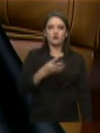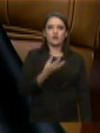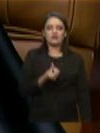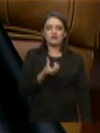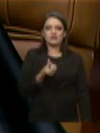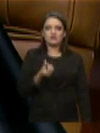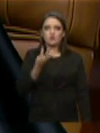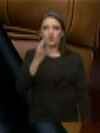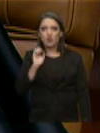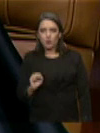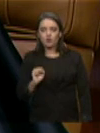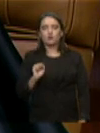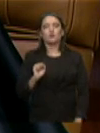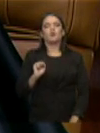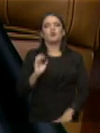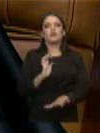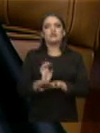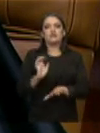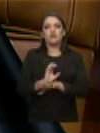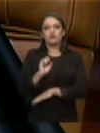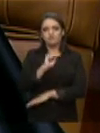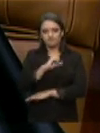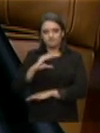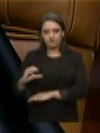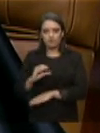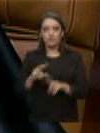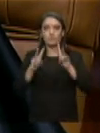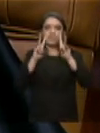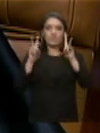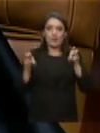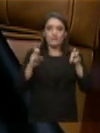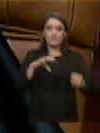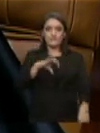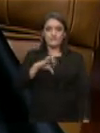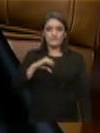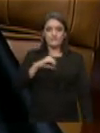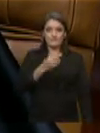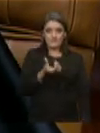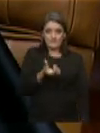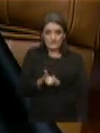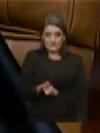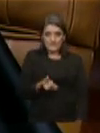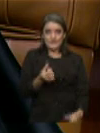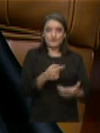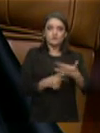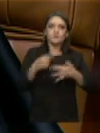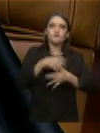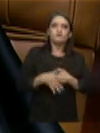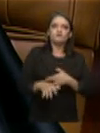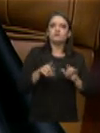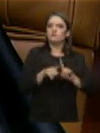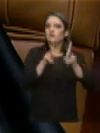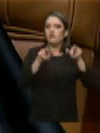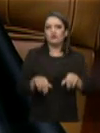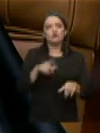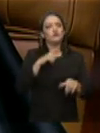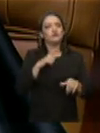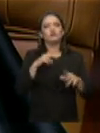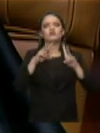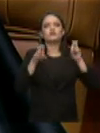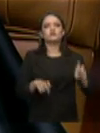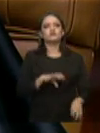946.648 de Santa Catarina, tema 906 de repercussão geral, no mesmo sentido que julgara no tema 912